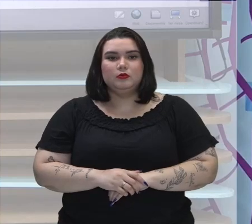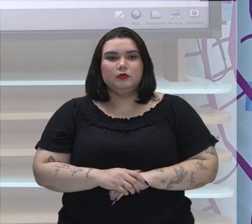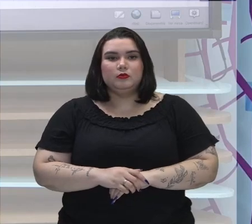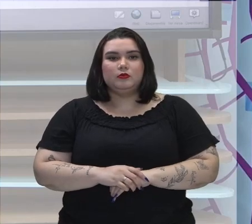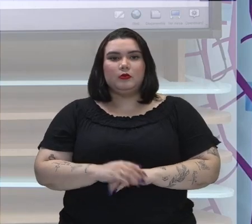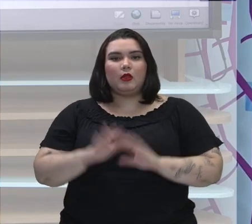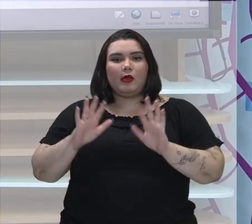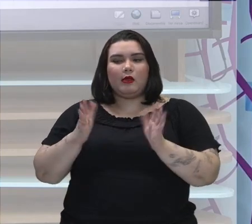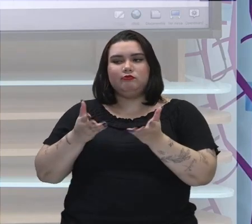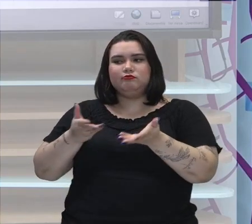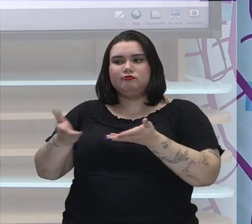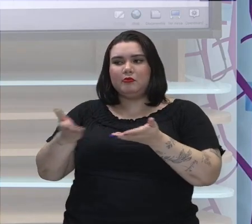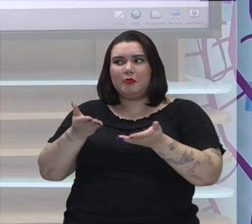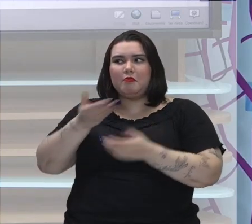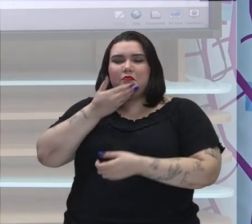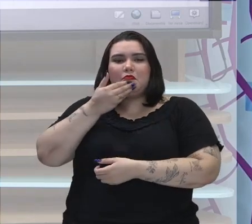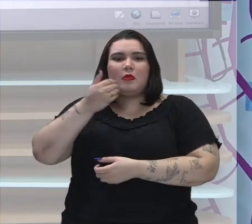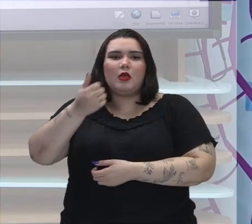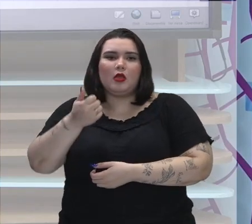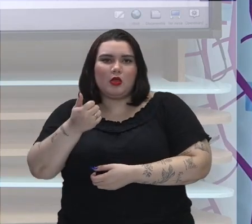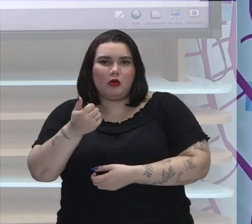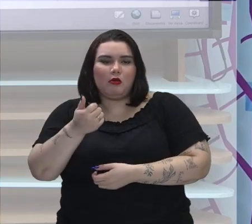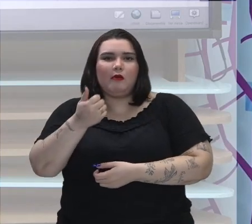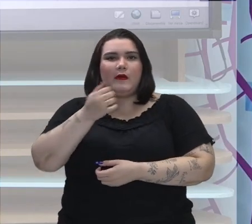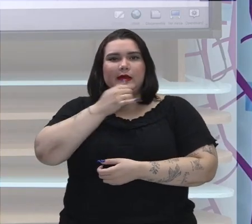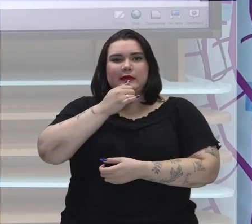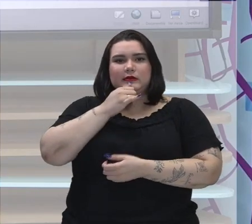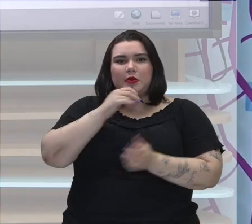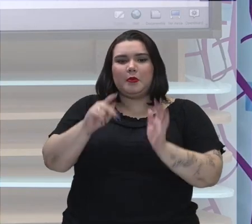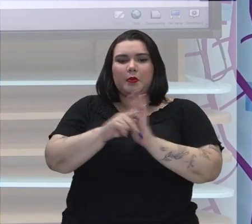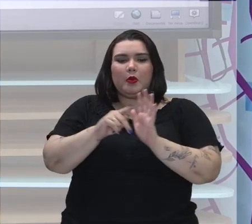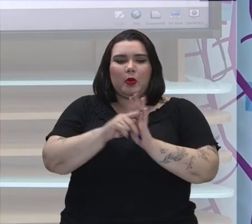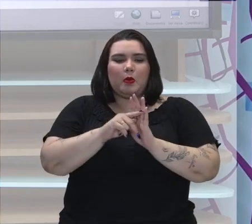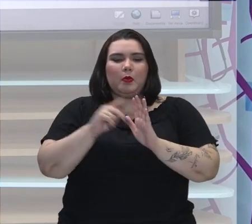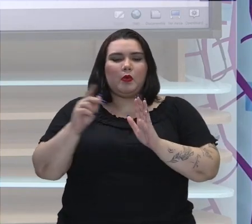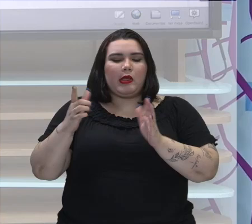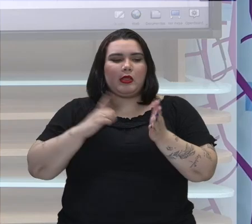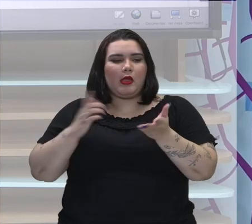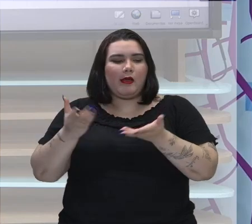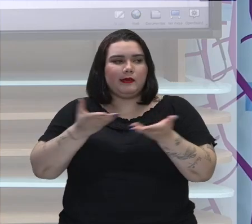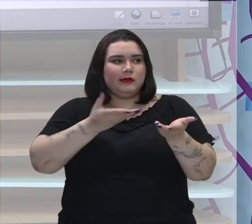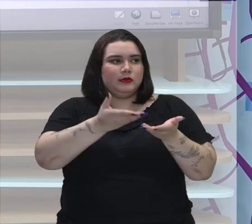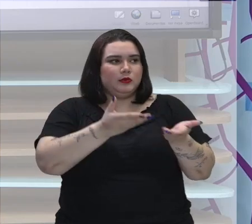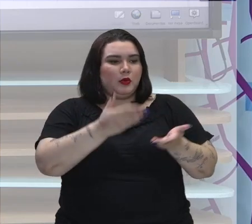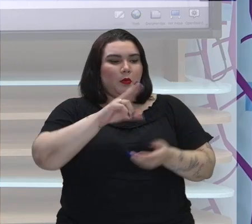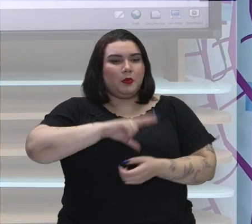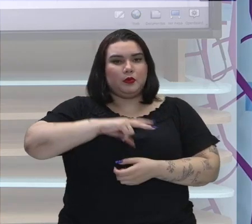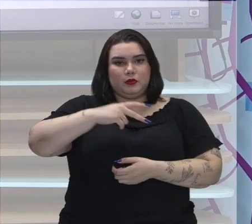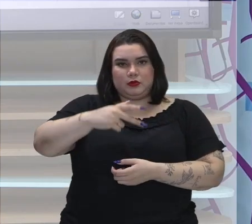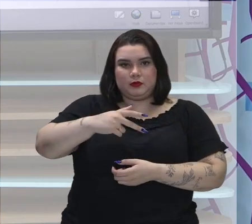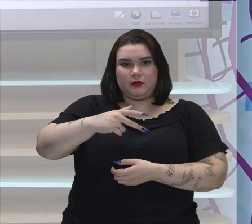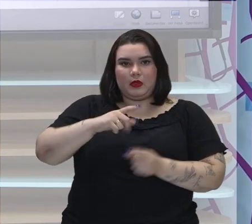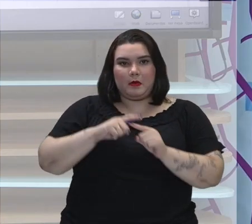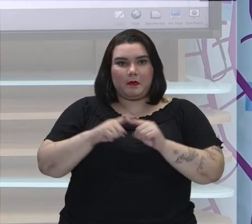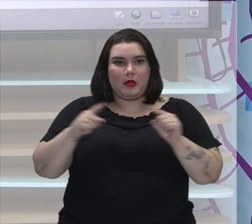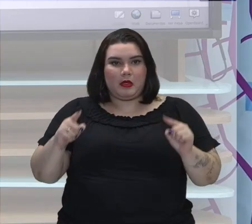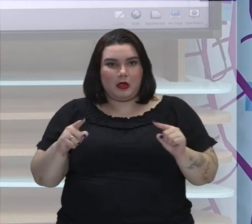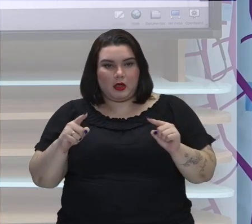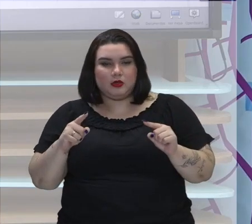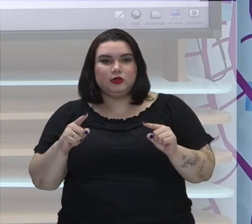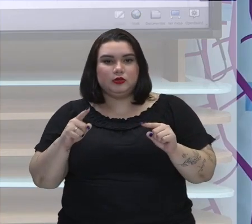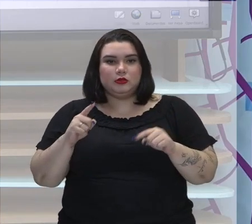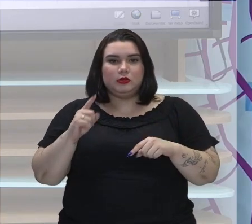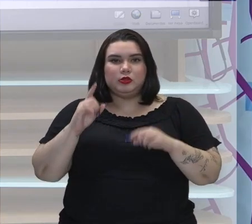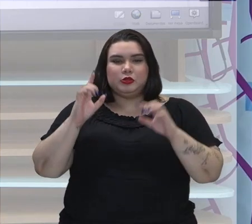tratados um pouco mais próximos de servos da coroa portuguesa. É claro que não vão ser tratados de um modo,